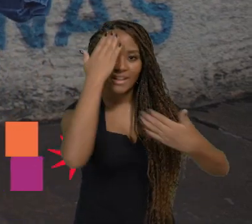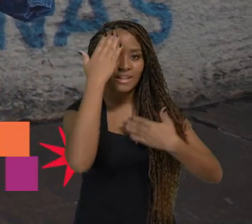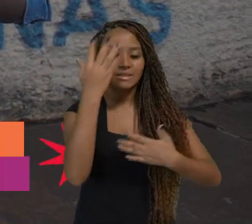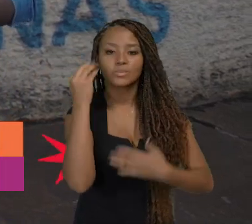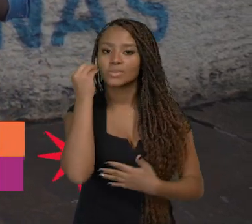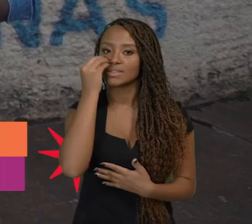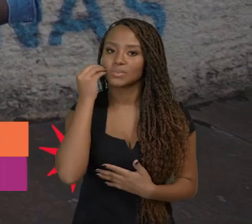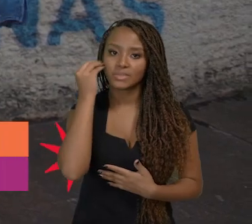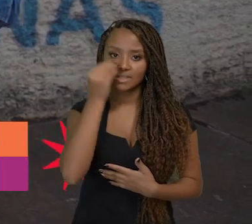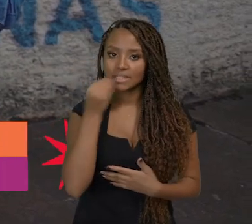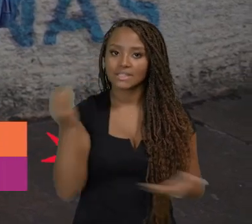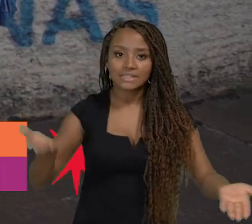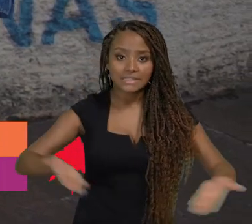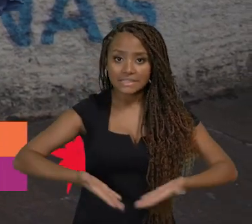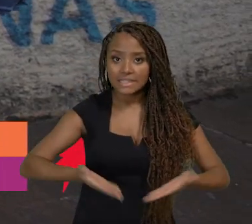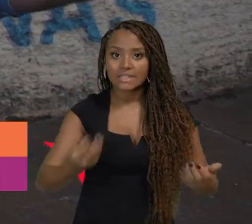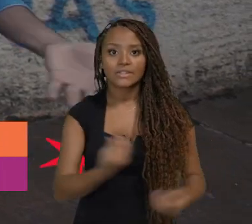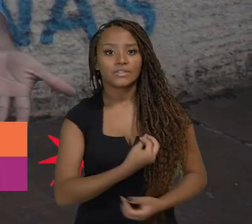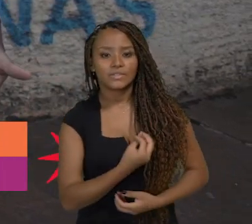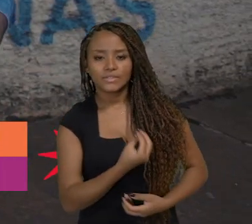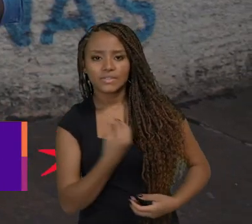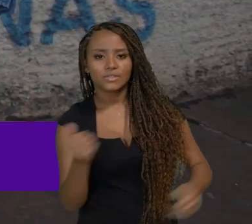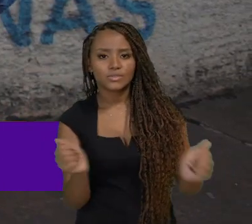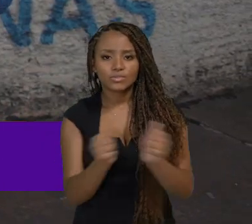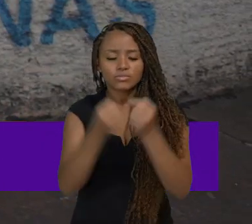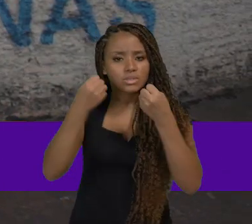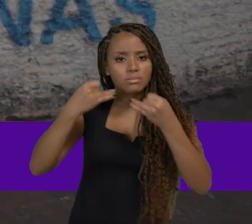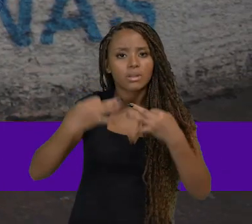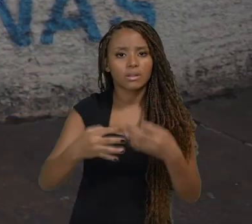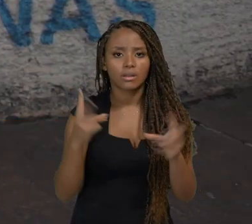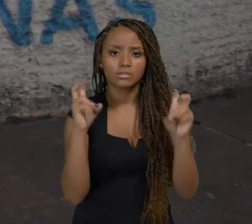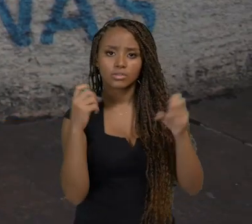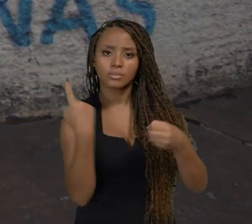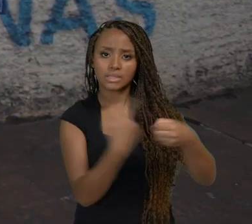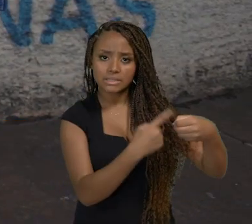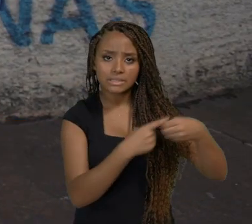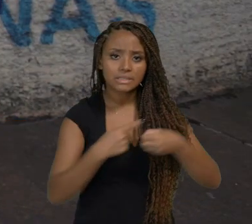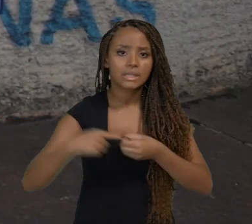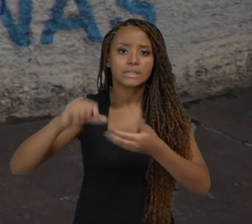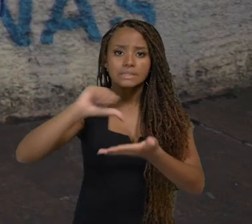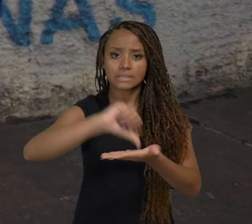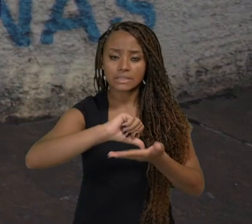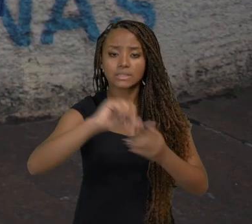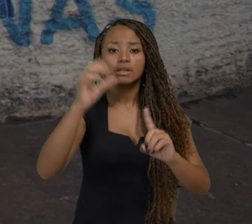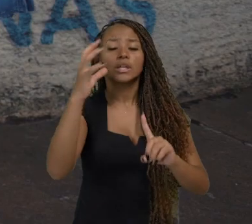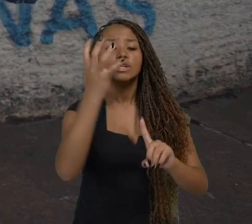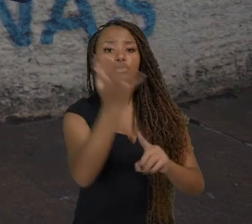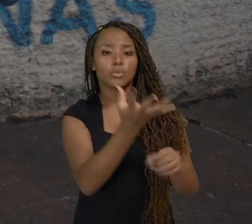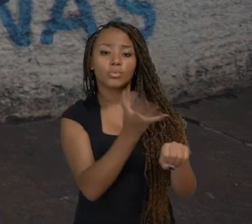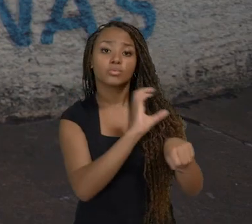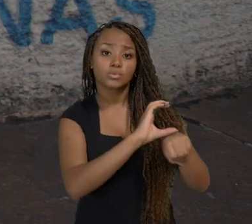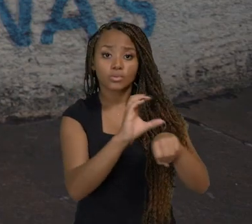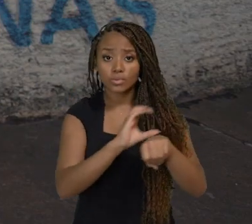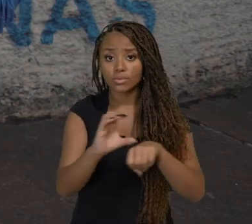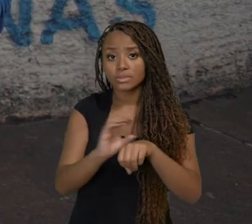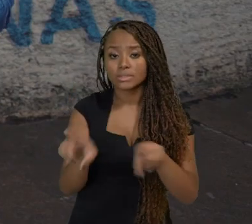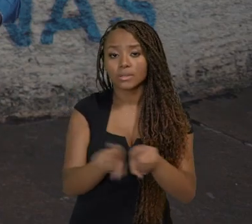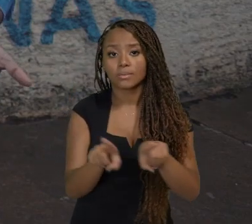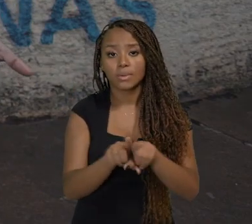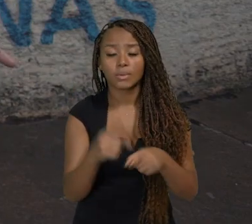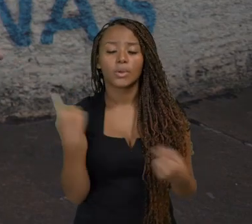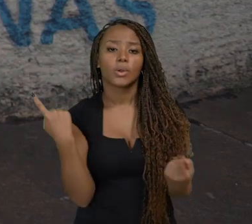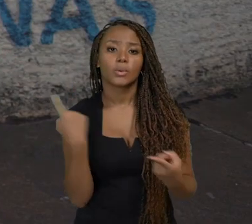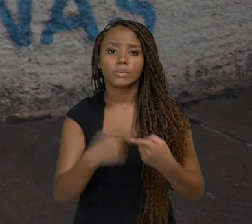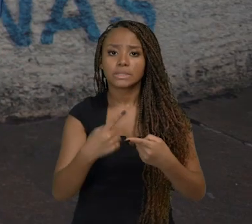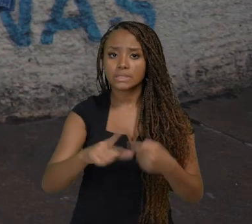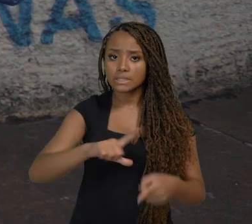a vocês por essa oportunidade de estar aqui trazendo um pouco sobre a nossa cidade, um pouco sobre o nosso campus e um pouquinho sobre os nossos cursos também. Porque a gente tem que aproveitar